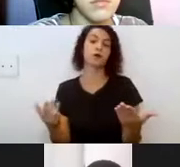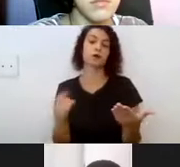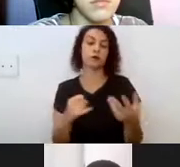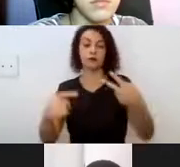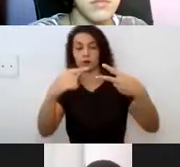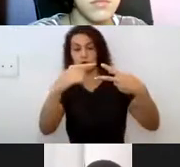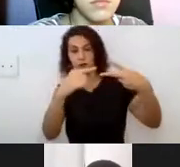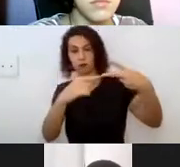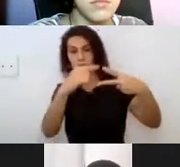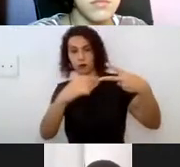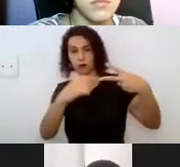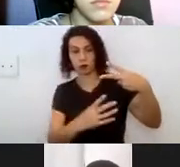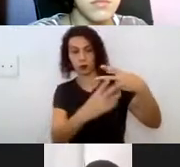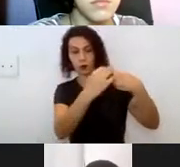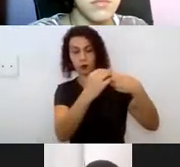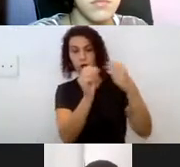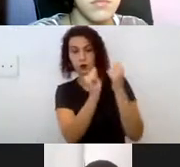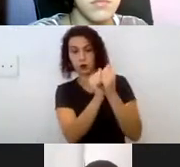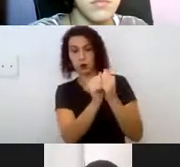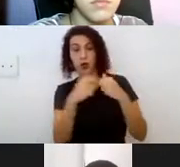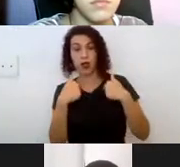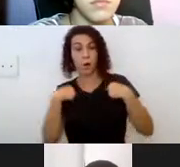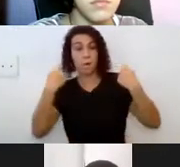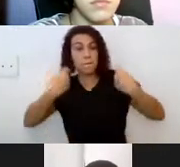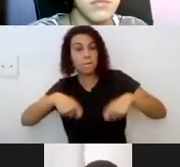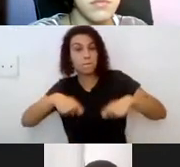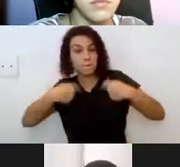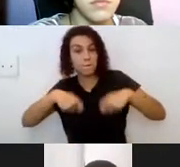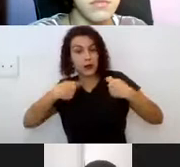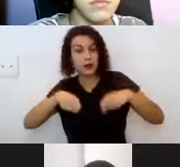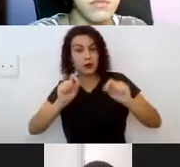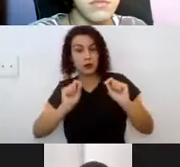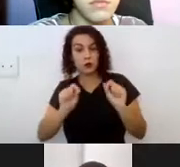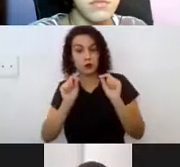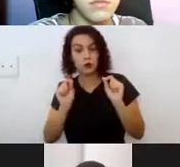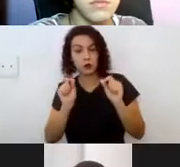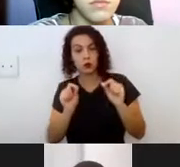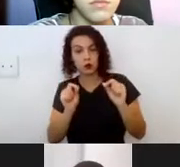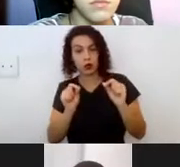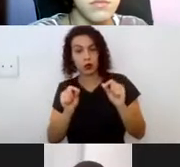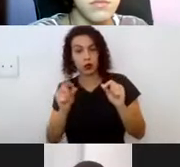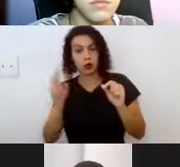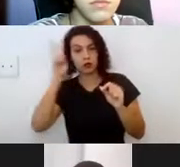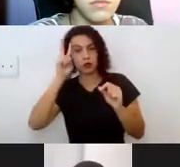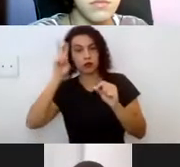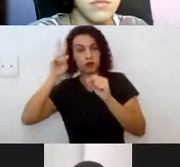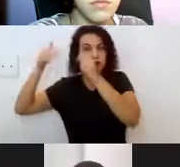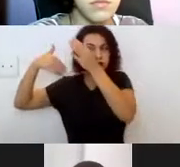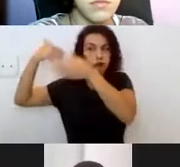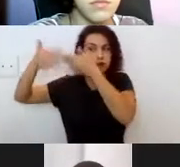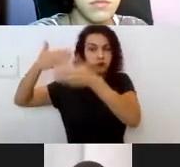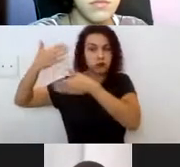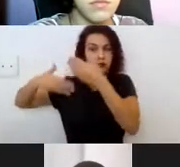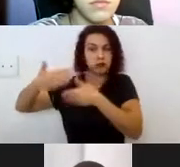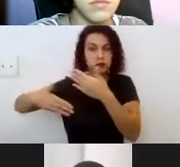feminismo junto da Colonial eu sou obrigada a fazer um caminho Um percurso dentro desse espaço